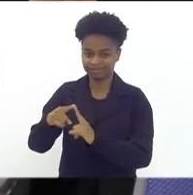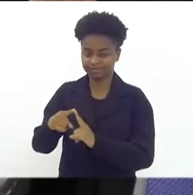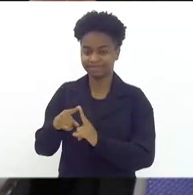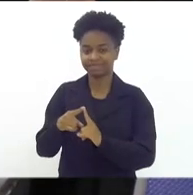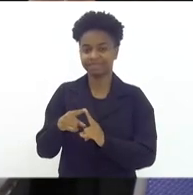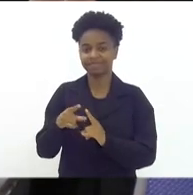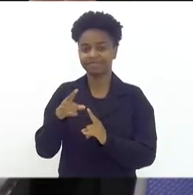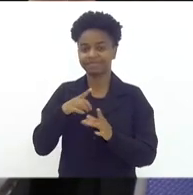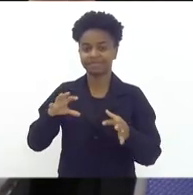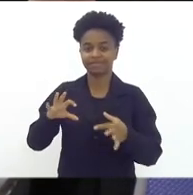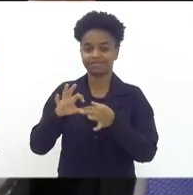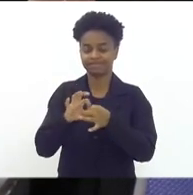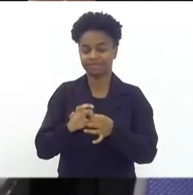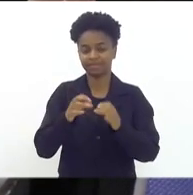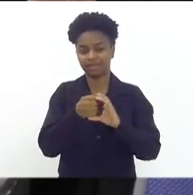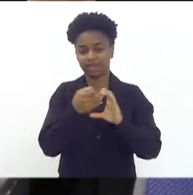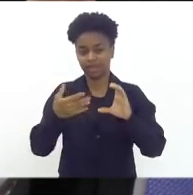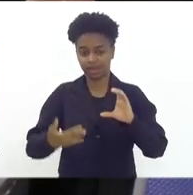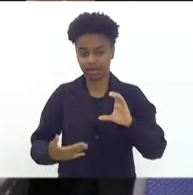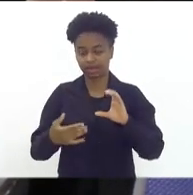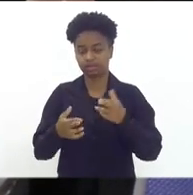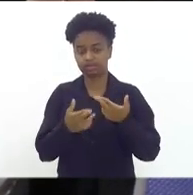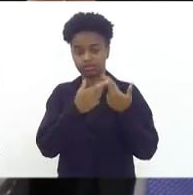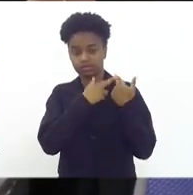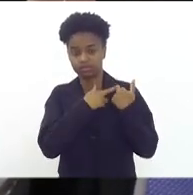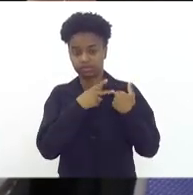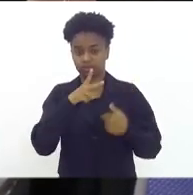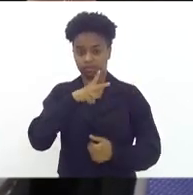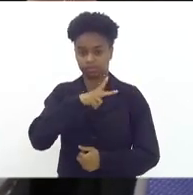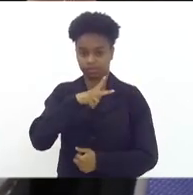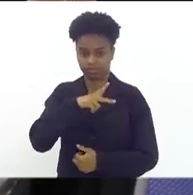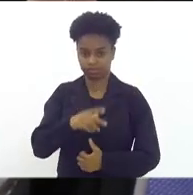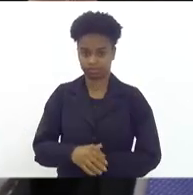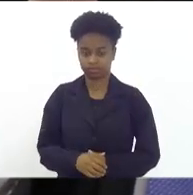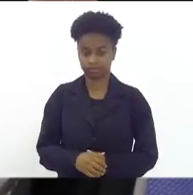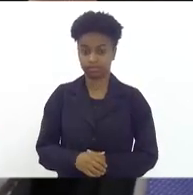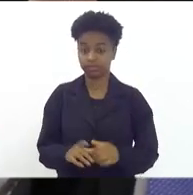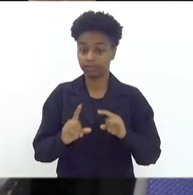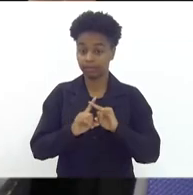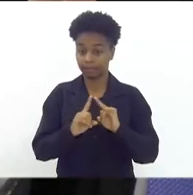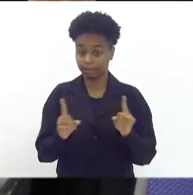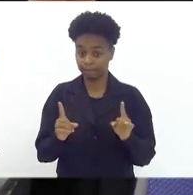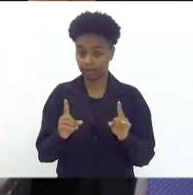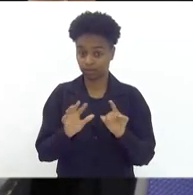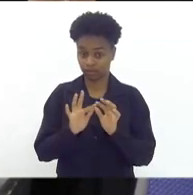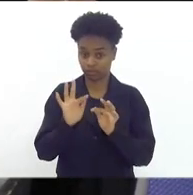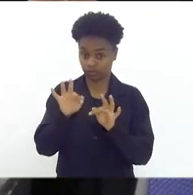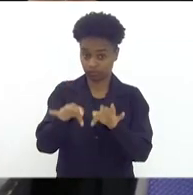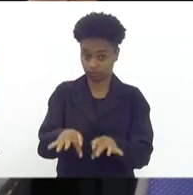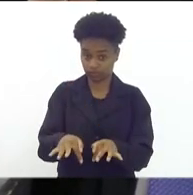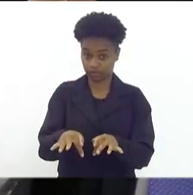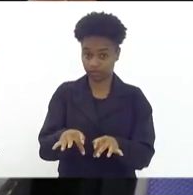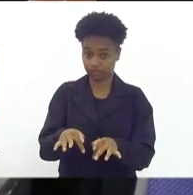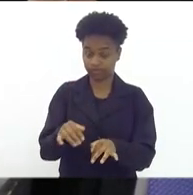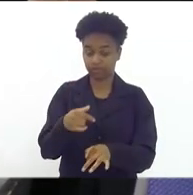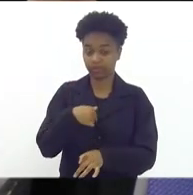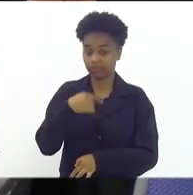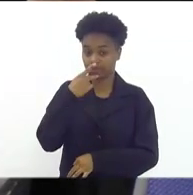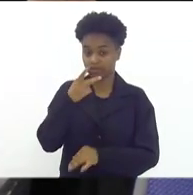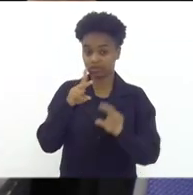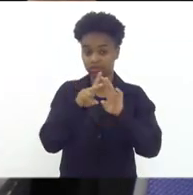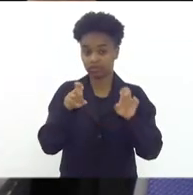se refere a um aspecto de natureza de responsabilização pessoal mas para Ponta a que eu tô falando de uma população